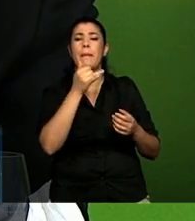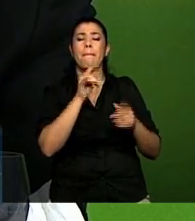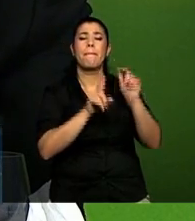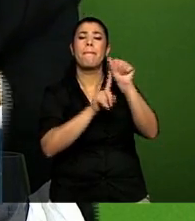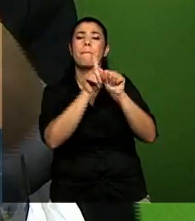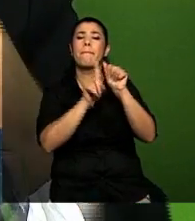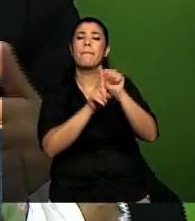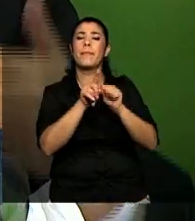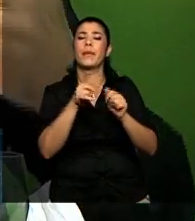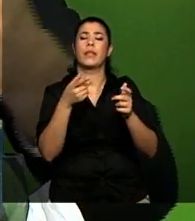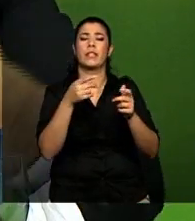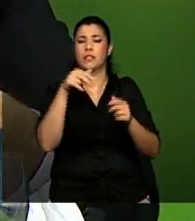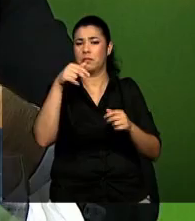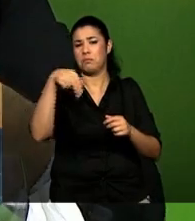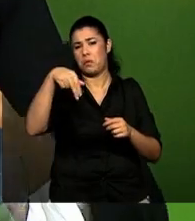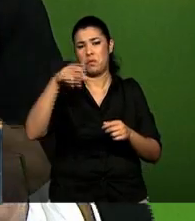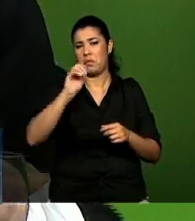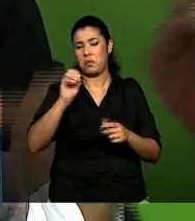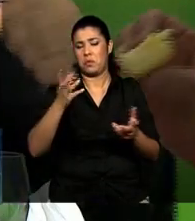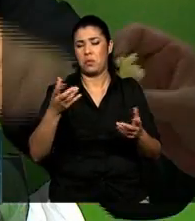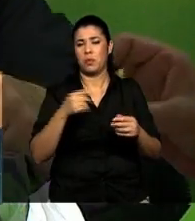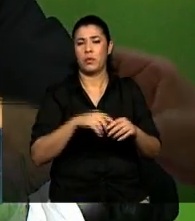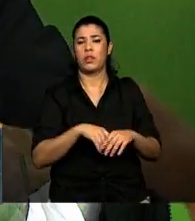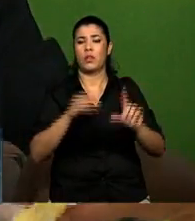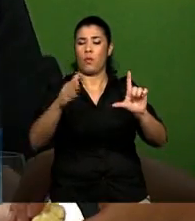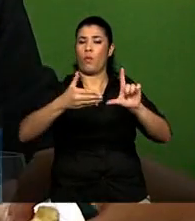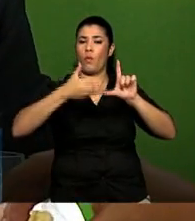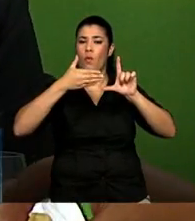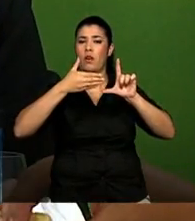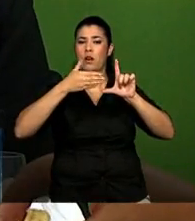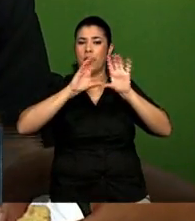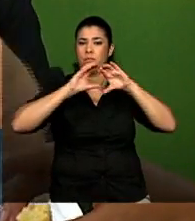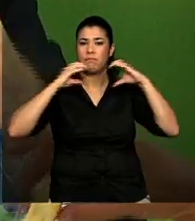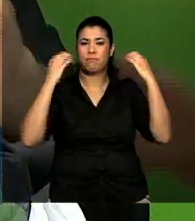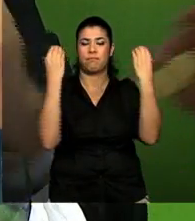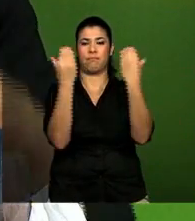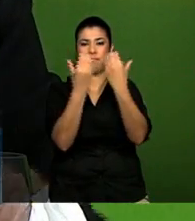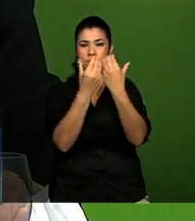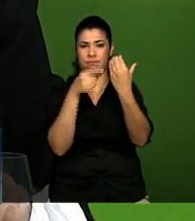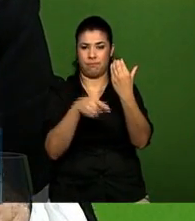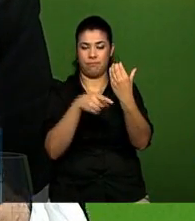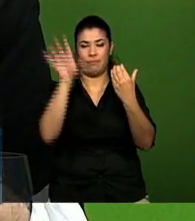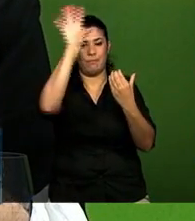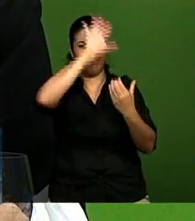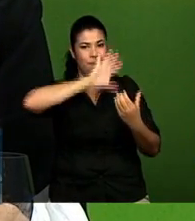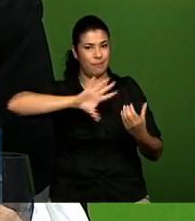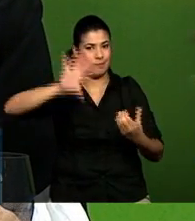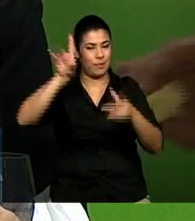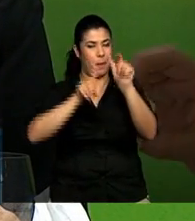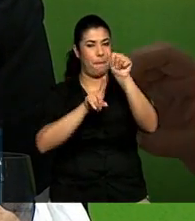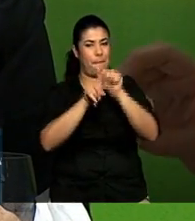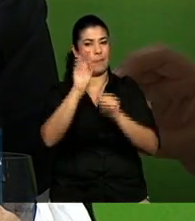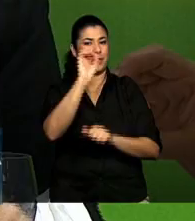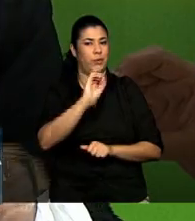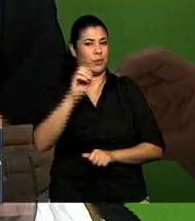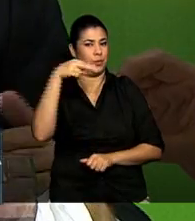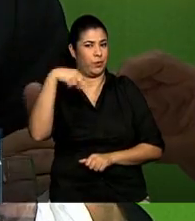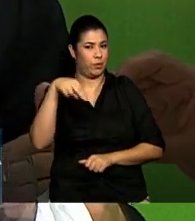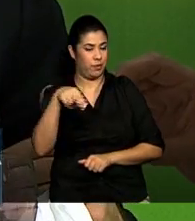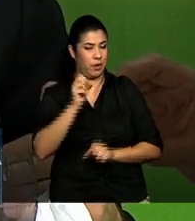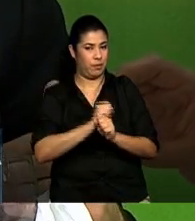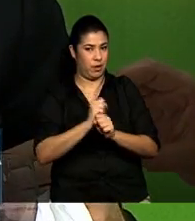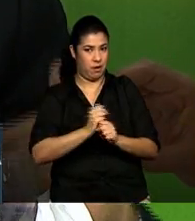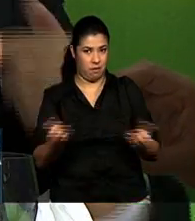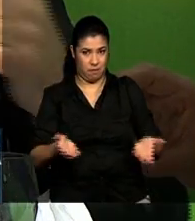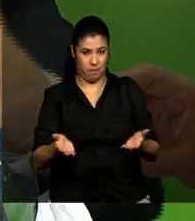ano enfim a conferência nacional já chamada para outubro ou novembro desse ano ela é uma